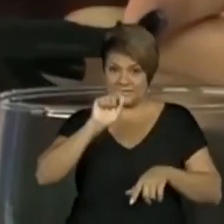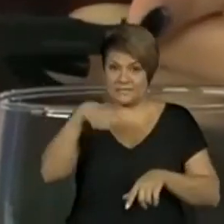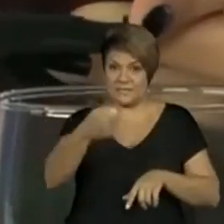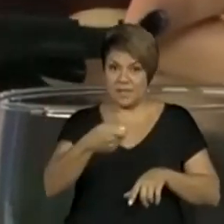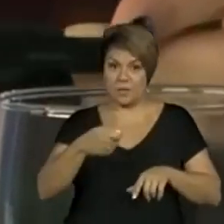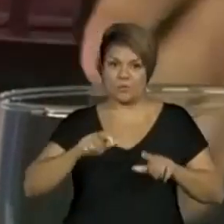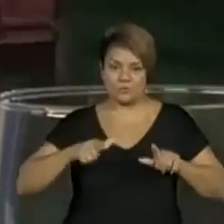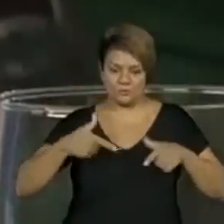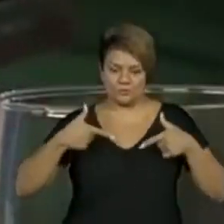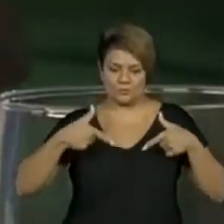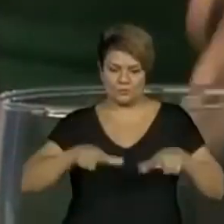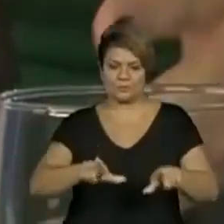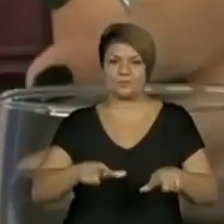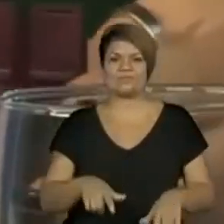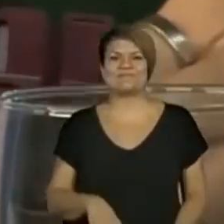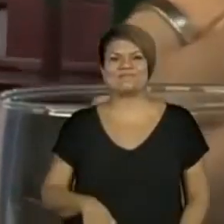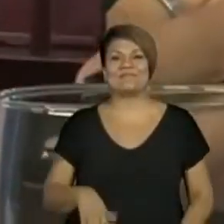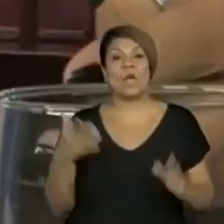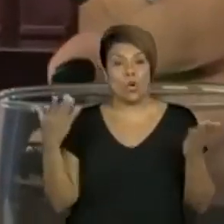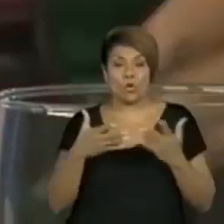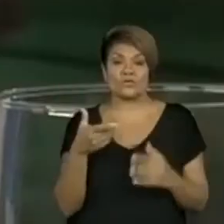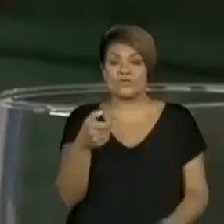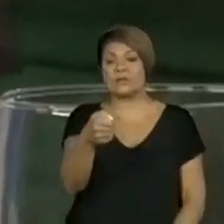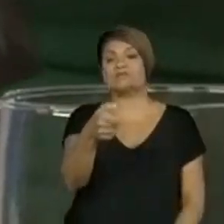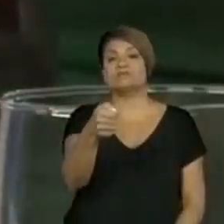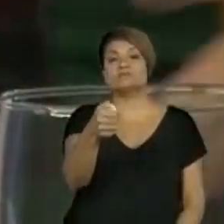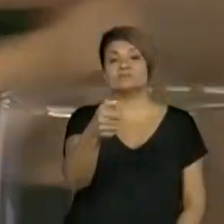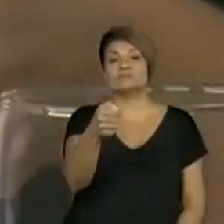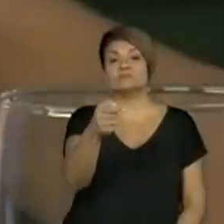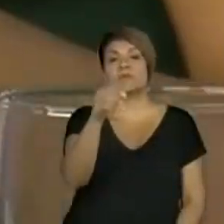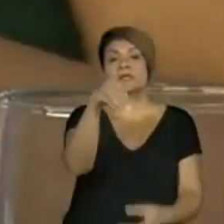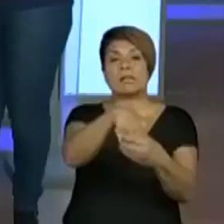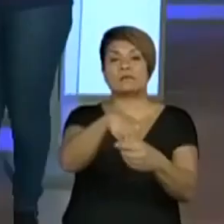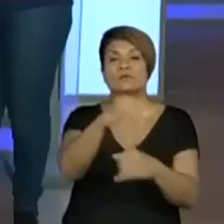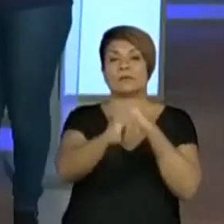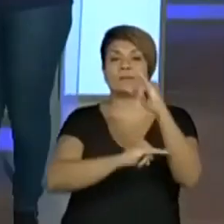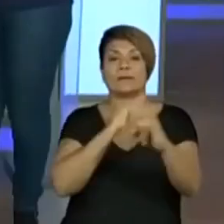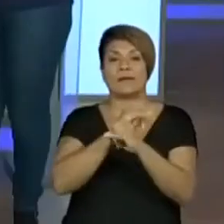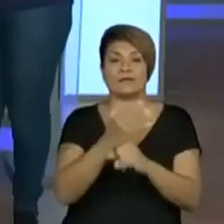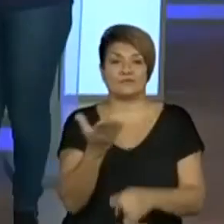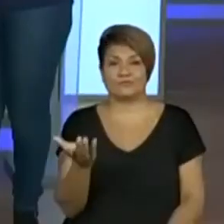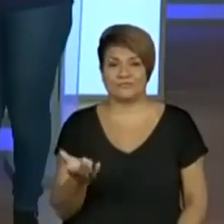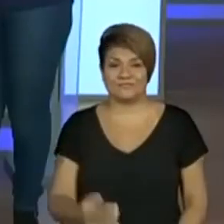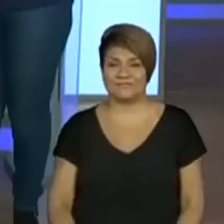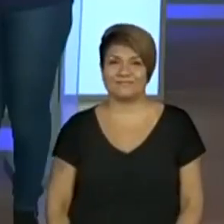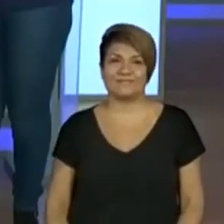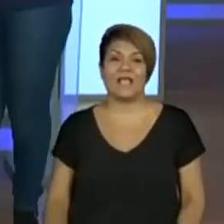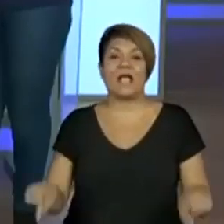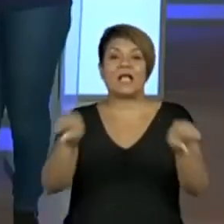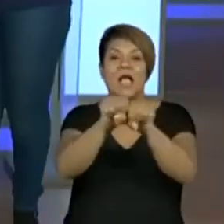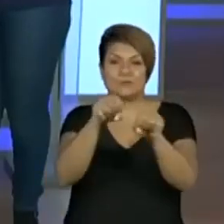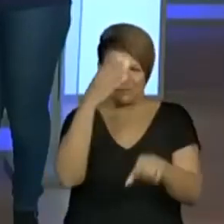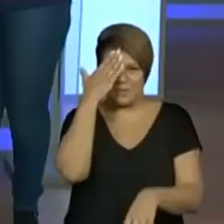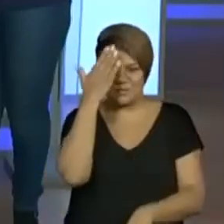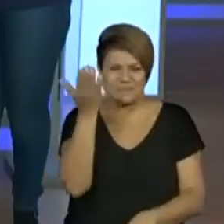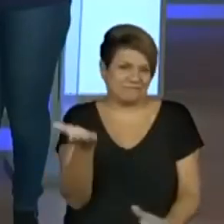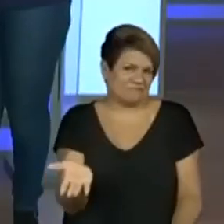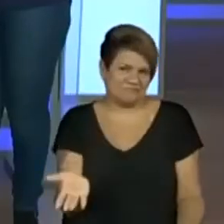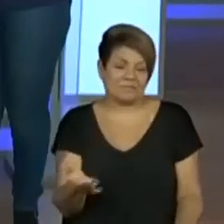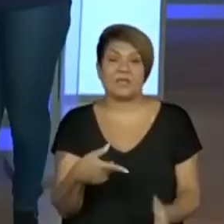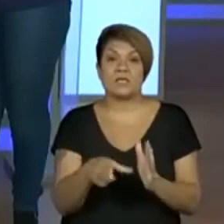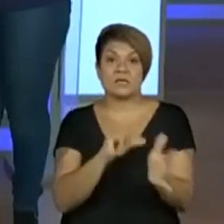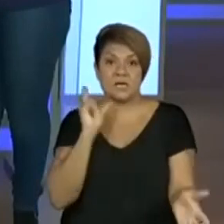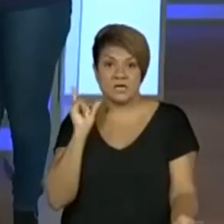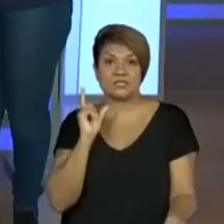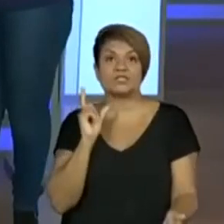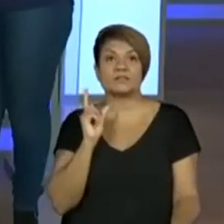hoje criançada se procura um filme lá o filme Talita na internet não é na TV sair tão fáceis e antes